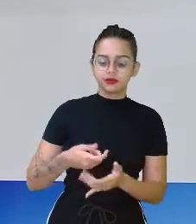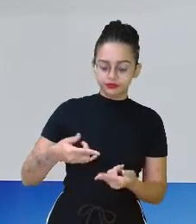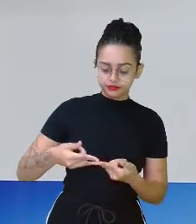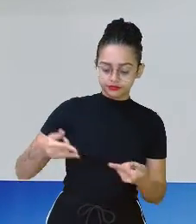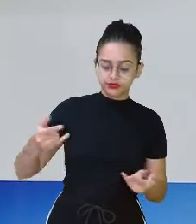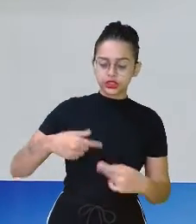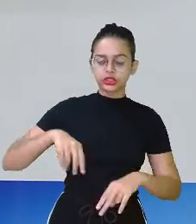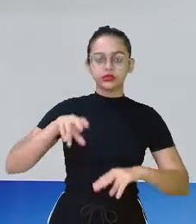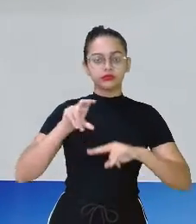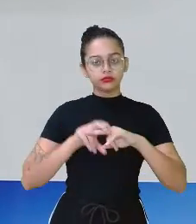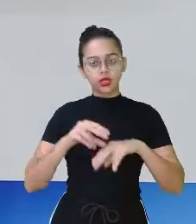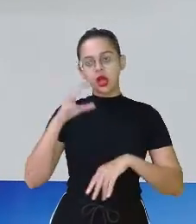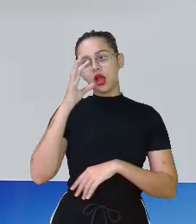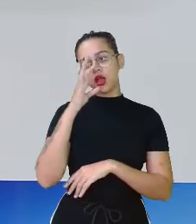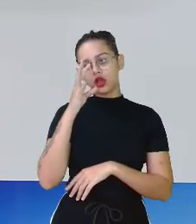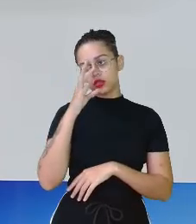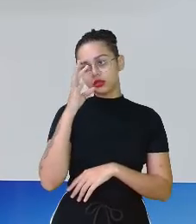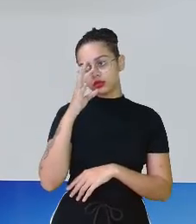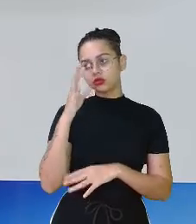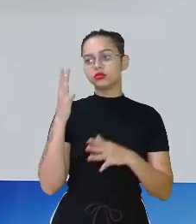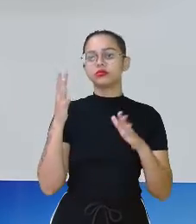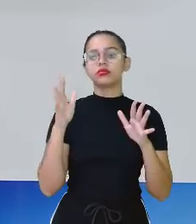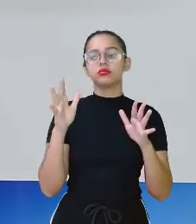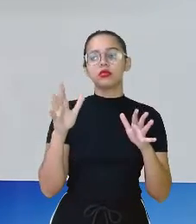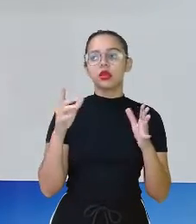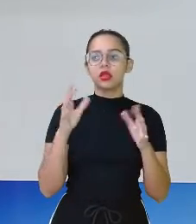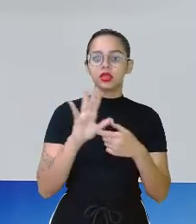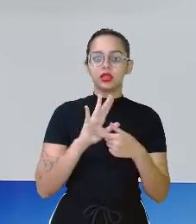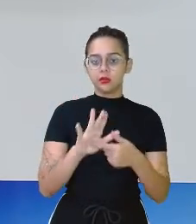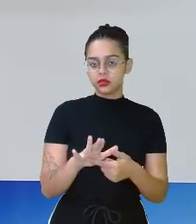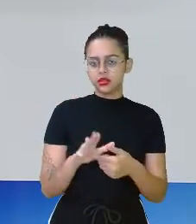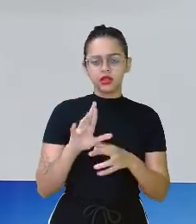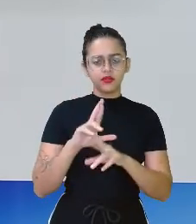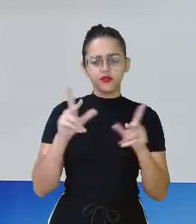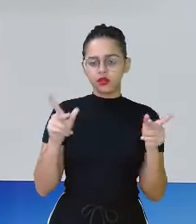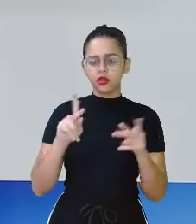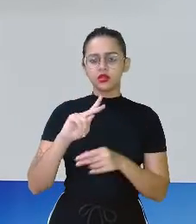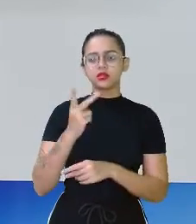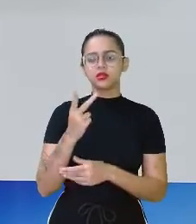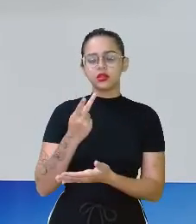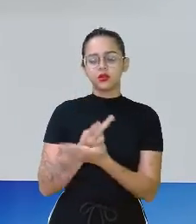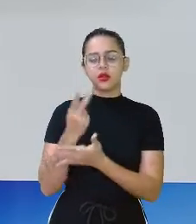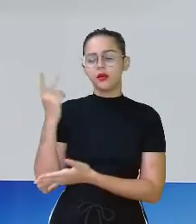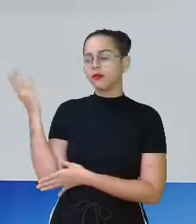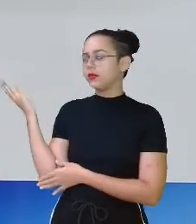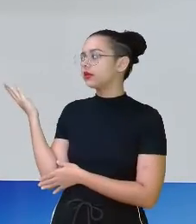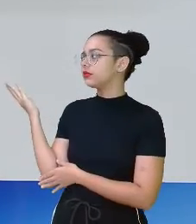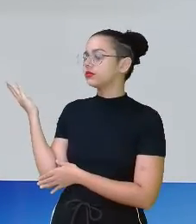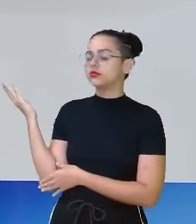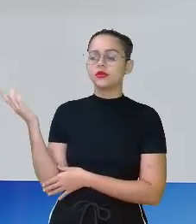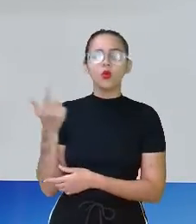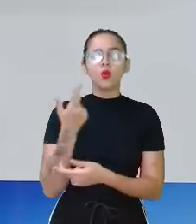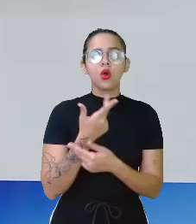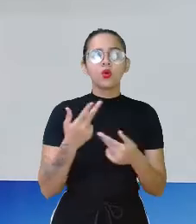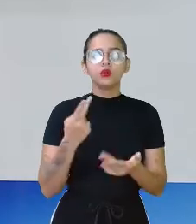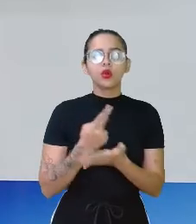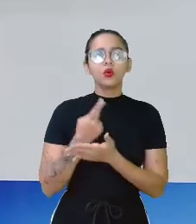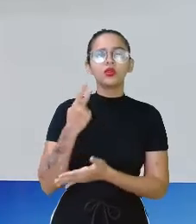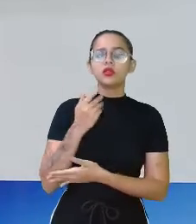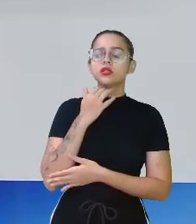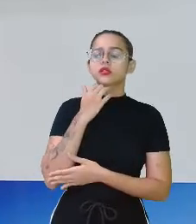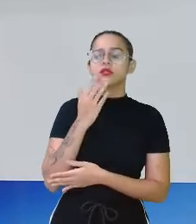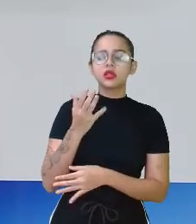na cadeirinha e vai assistir uma peça, é diferente do happening. Como eu disse, né, é algo que acontece